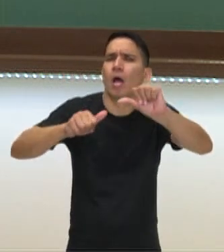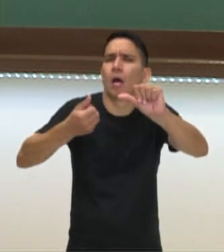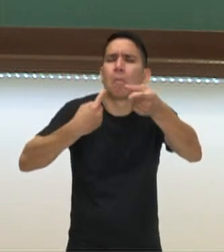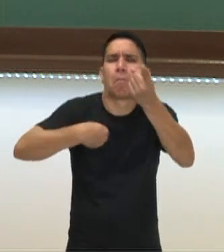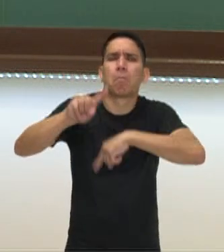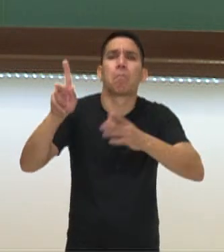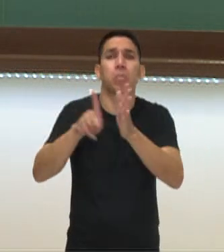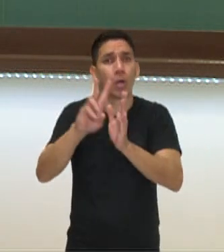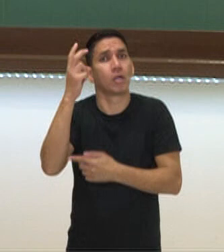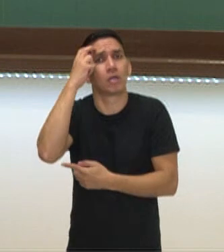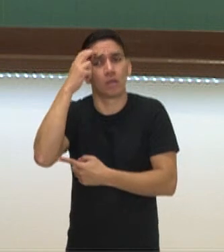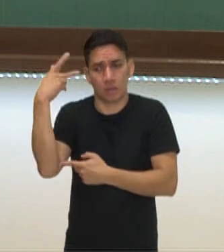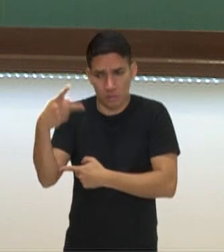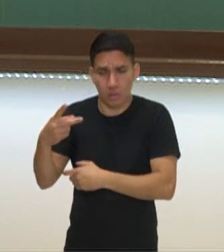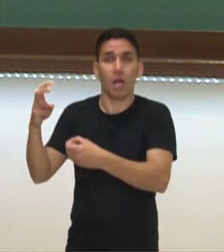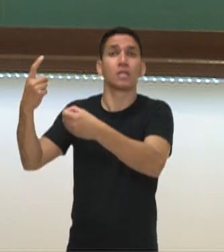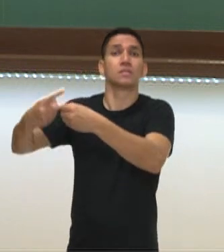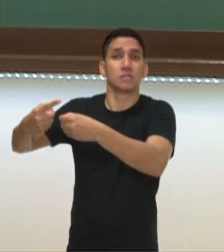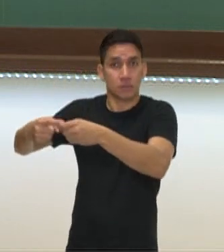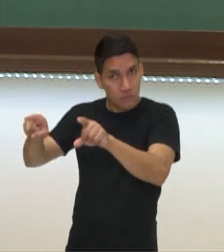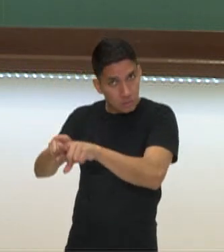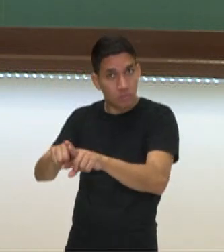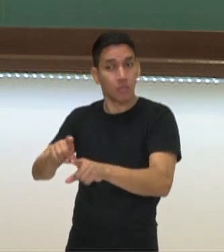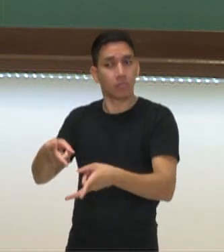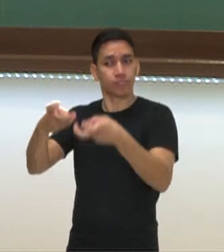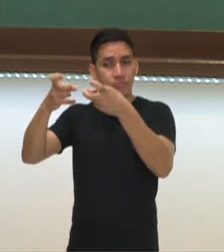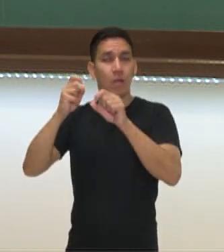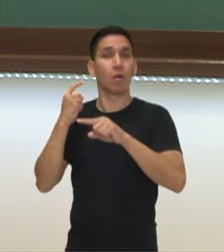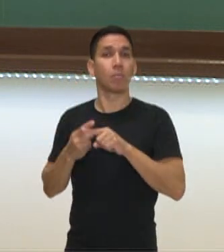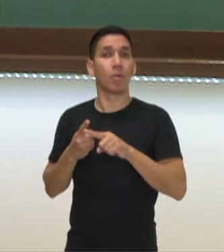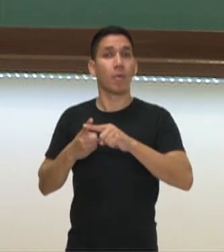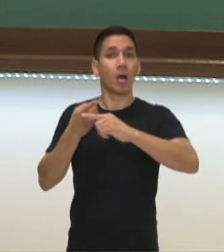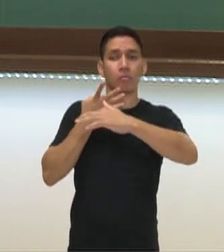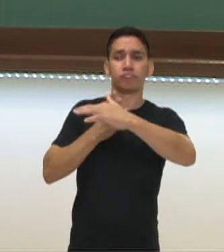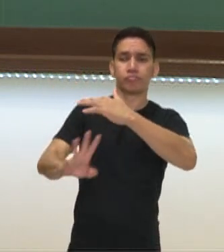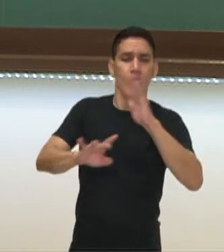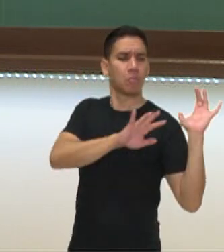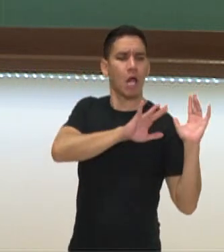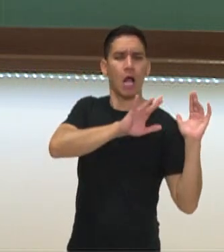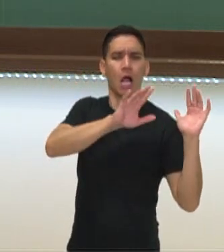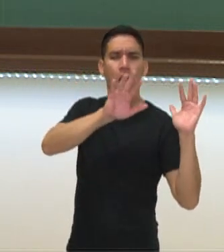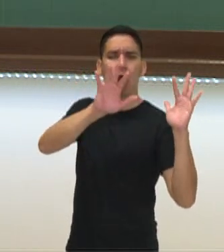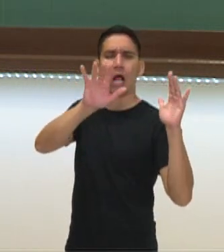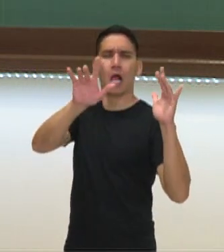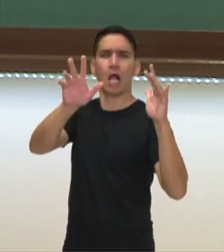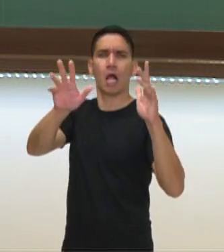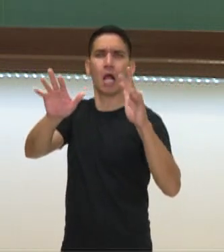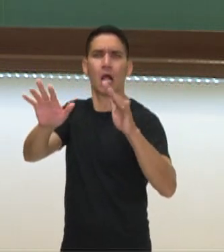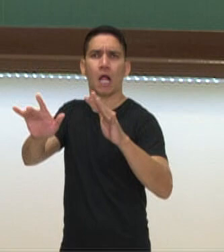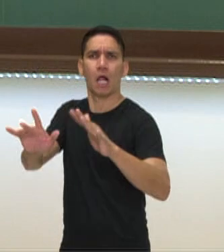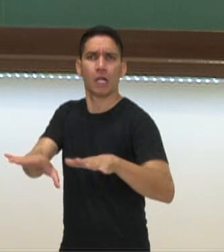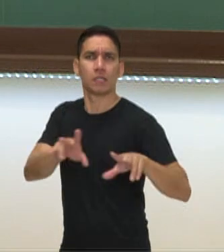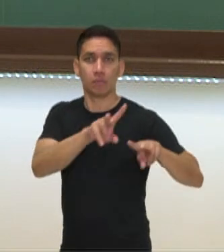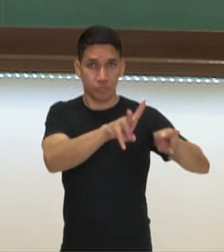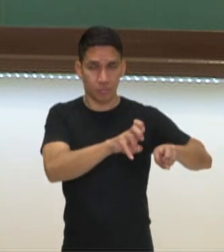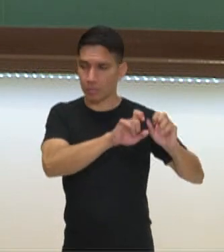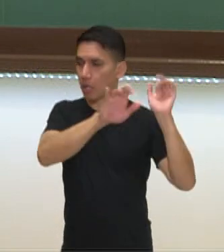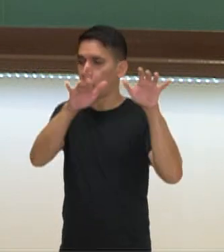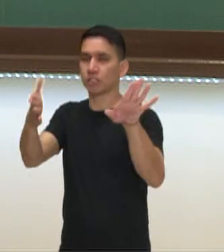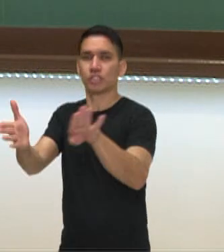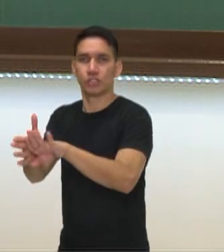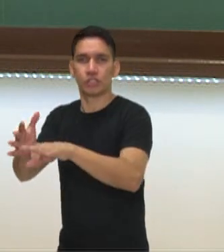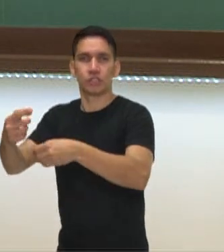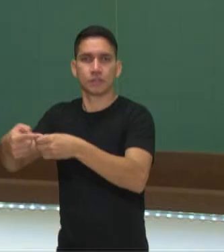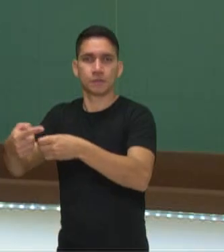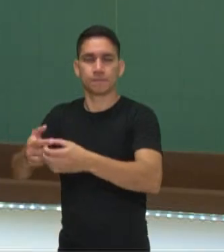inclusive culturais na cidade, se tem com essas migrações, né, dos povos do campo para o ambiente urbano.